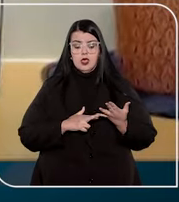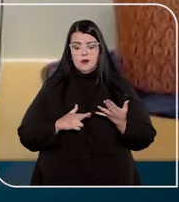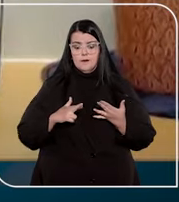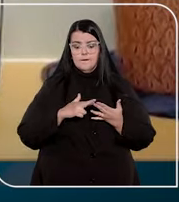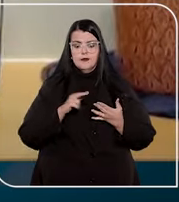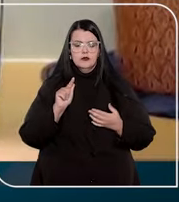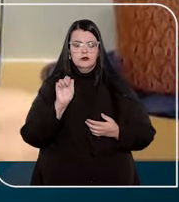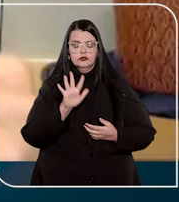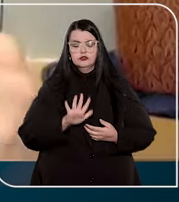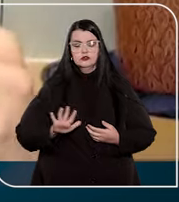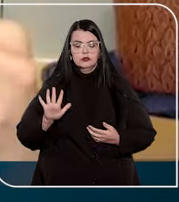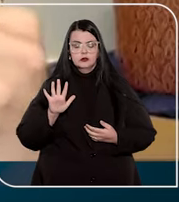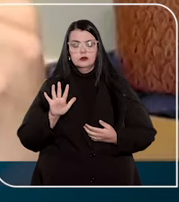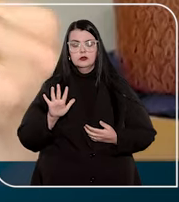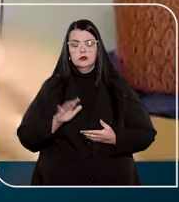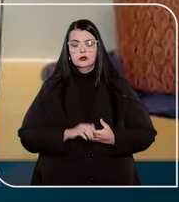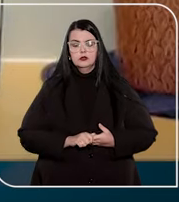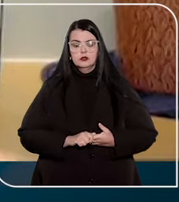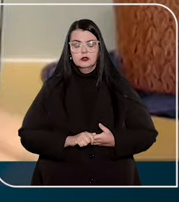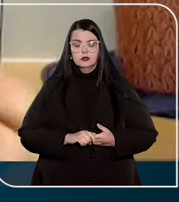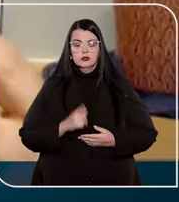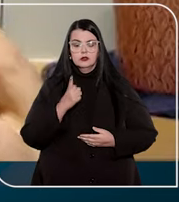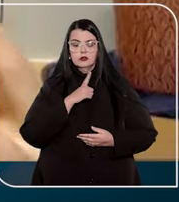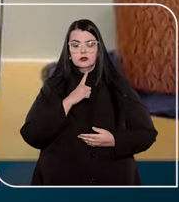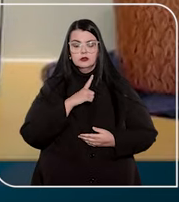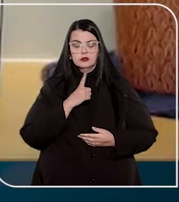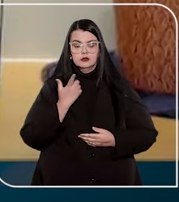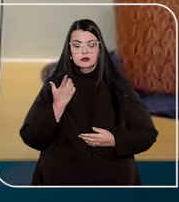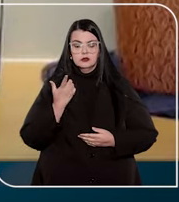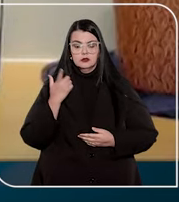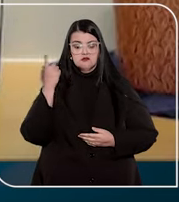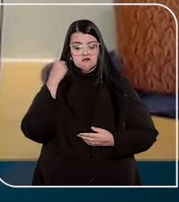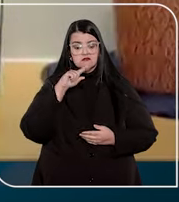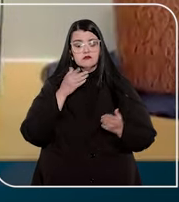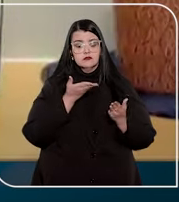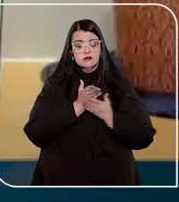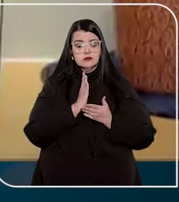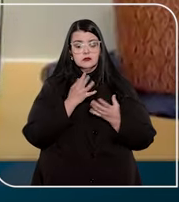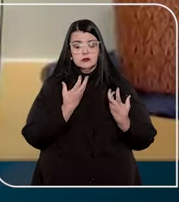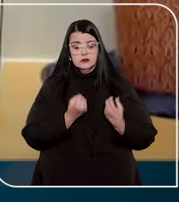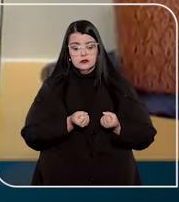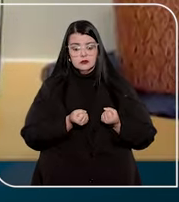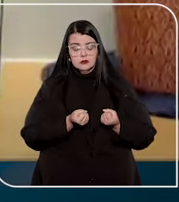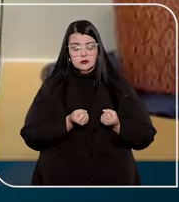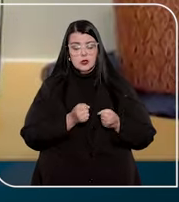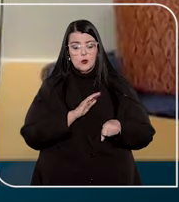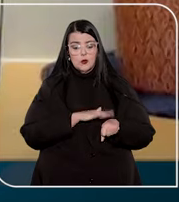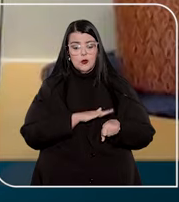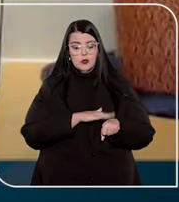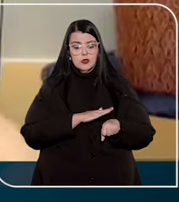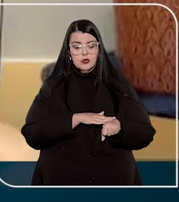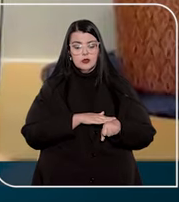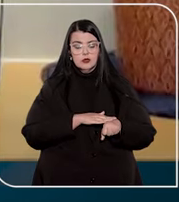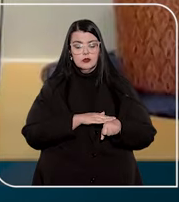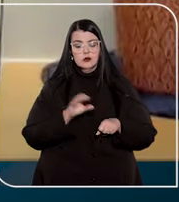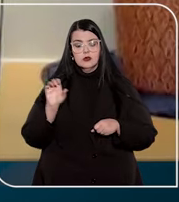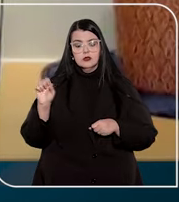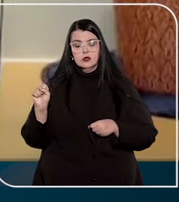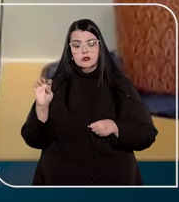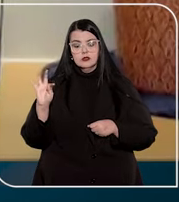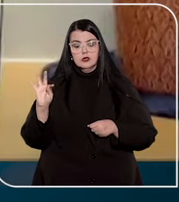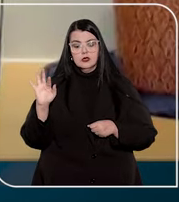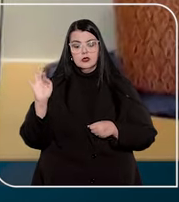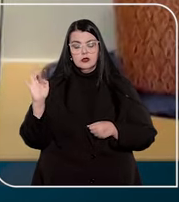lembrar aquilo que eu já mencionei, que ele só vai ser cabível quando o Supremo reconhecer que